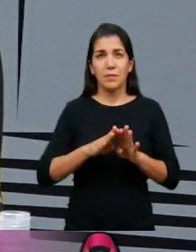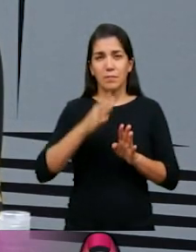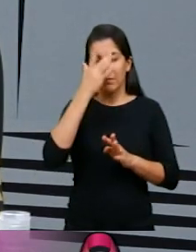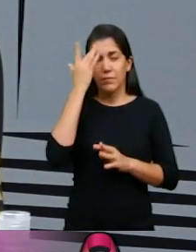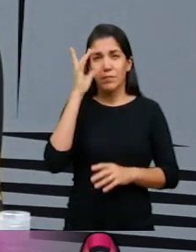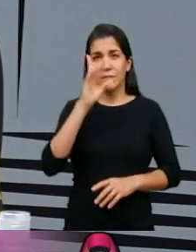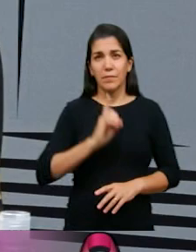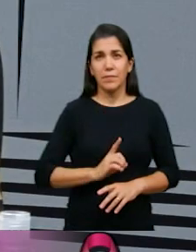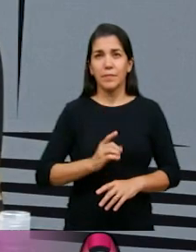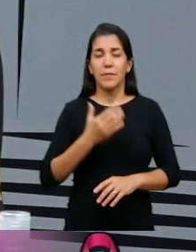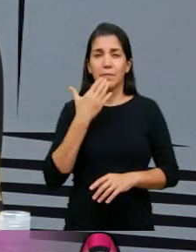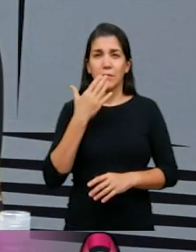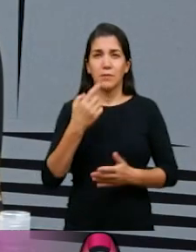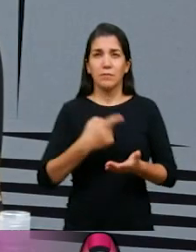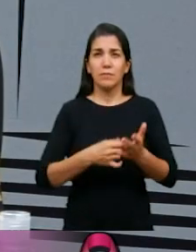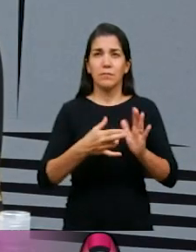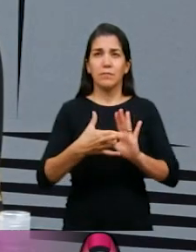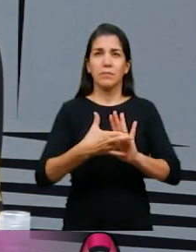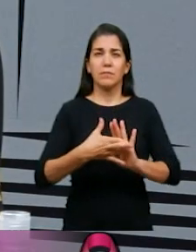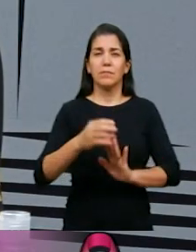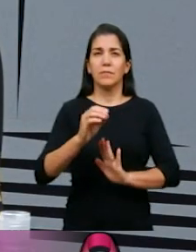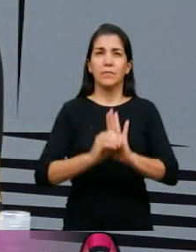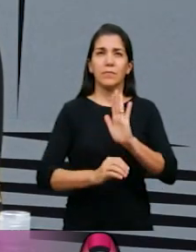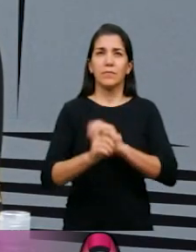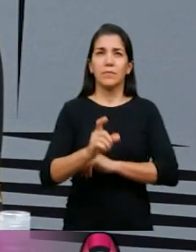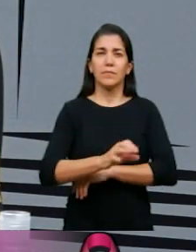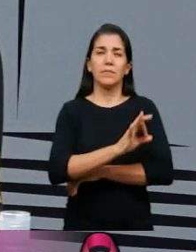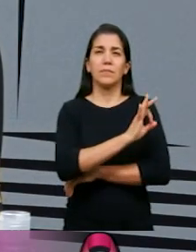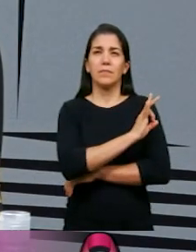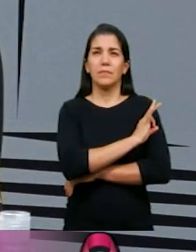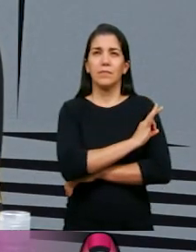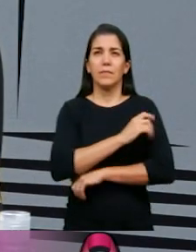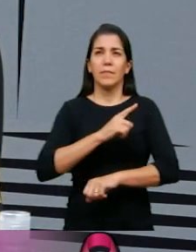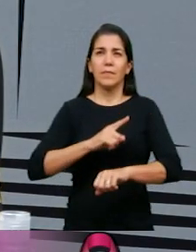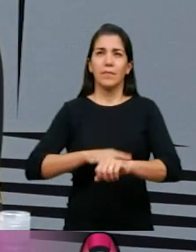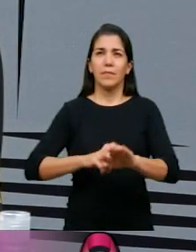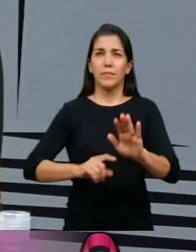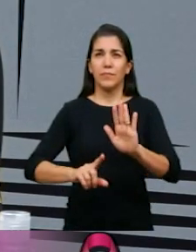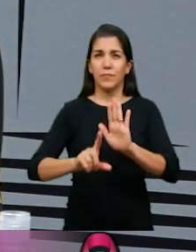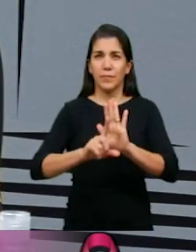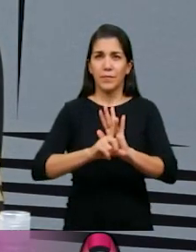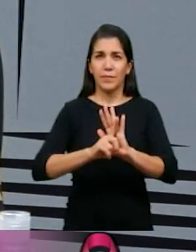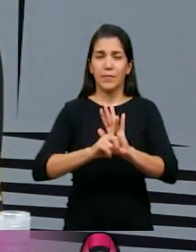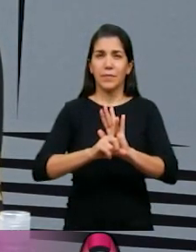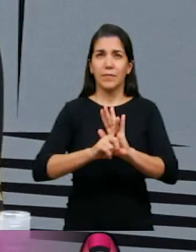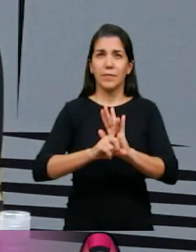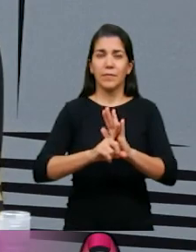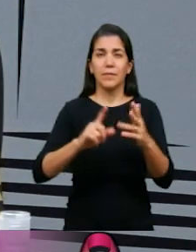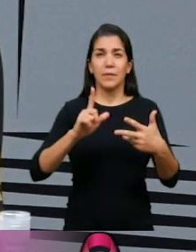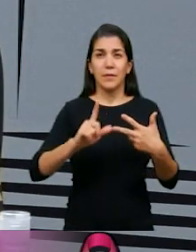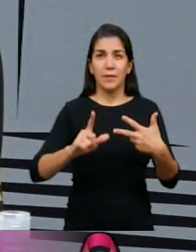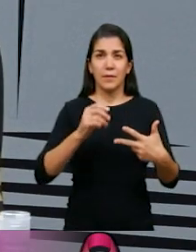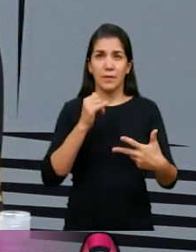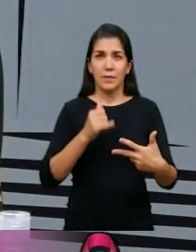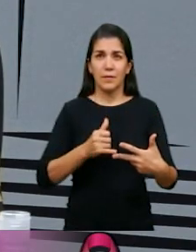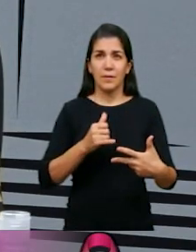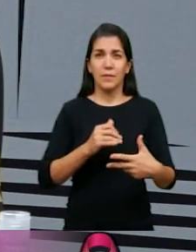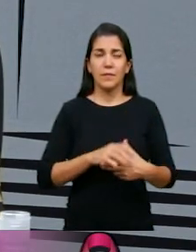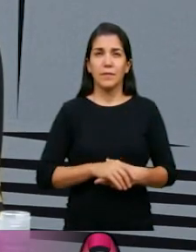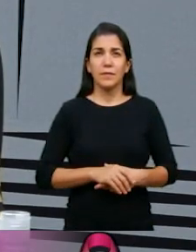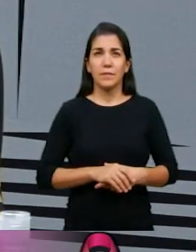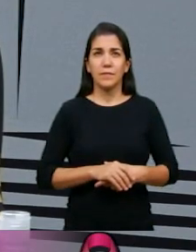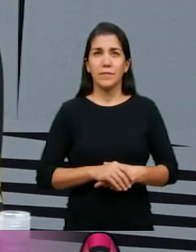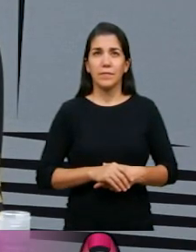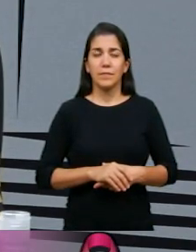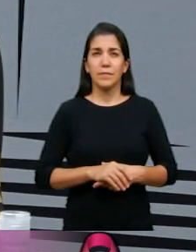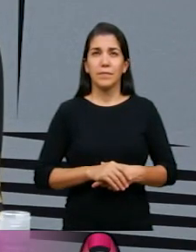deficiência. Requeremos ouvido o plenário na forma regimental, seja oficiado o senhor prefeito municipal para que, no prazo legal, informe este legislativo